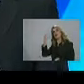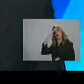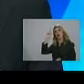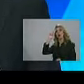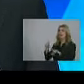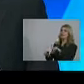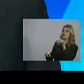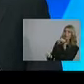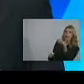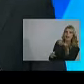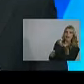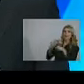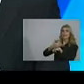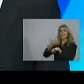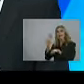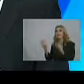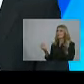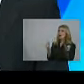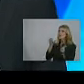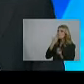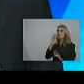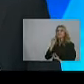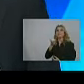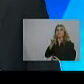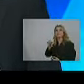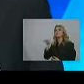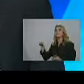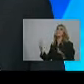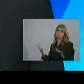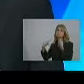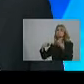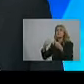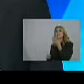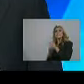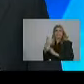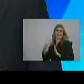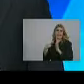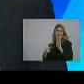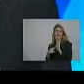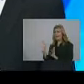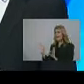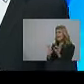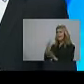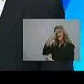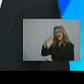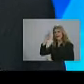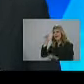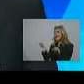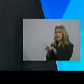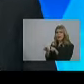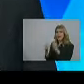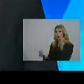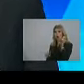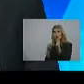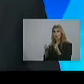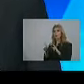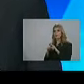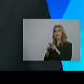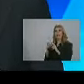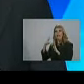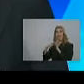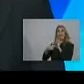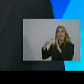de transporte da sua preferência. Então é preciso sim criar regras, regulamentar o Uber e ao mesmo passo desburocratizar